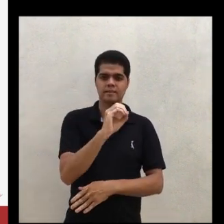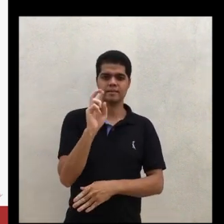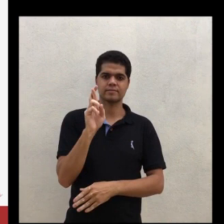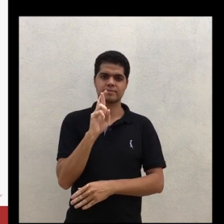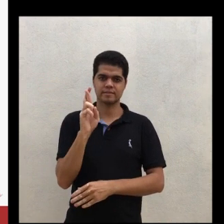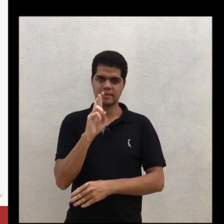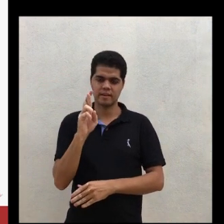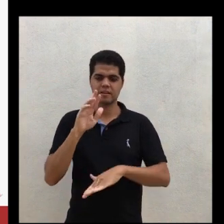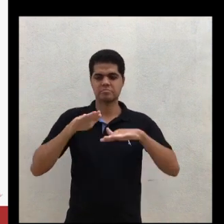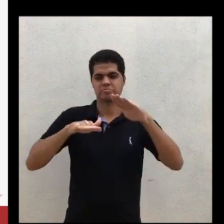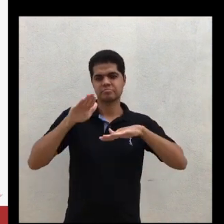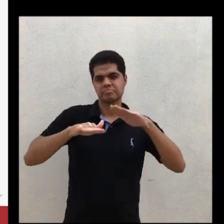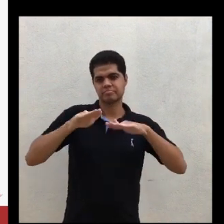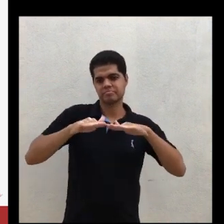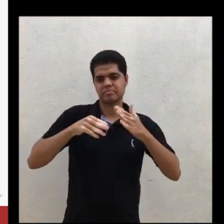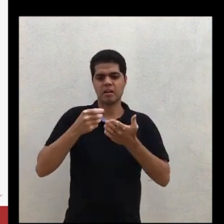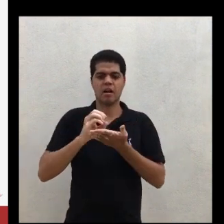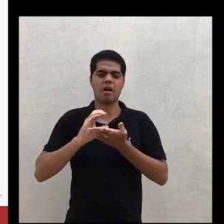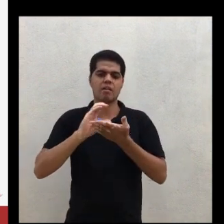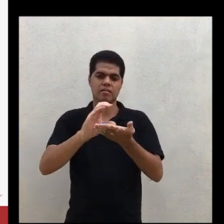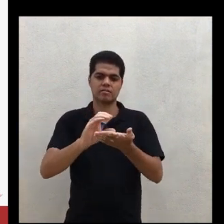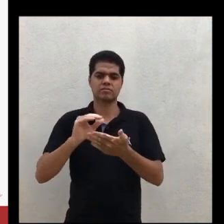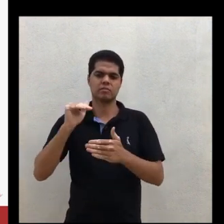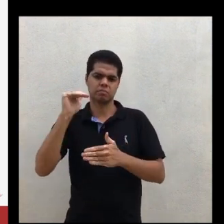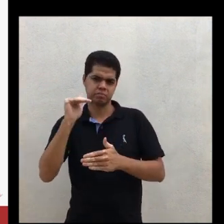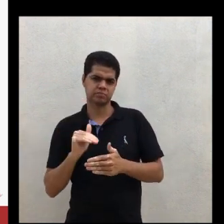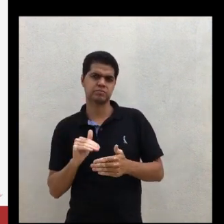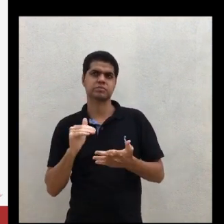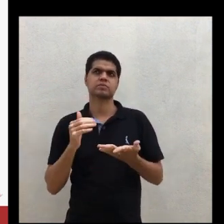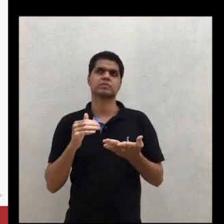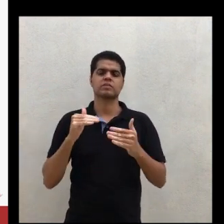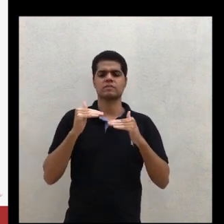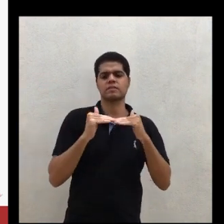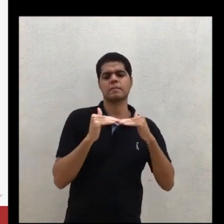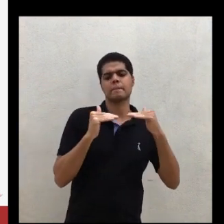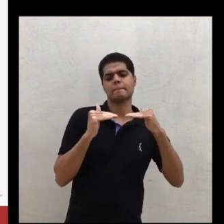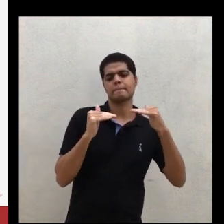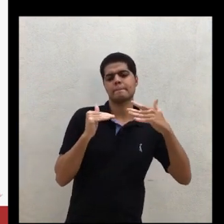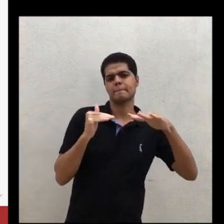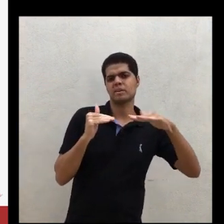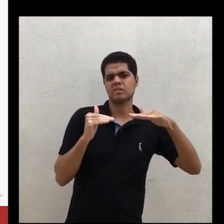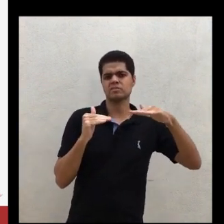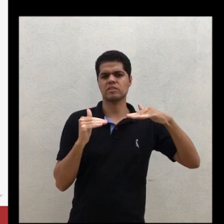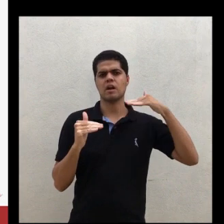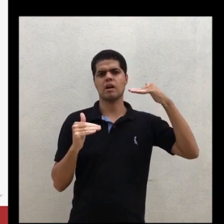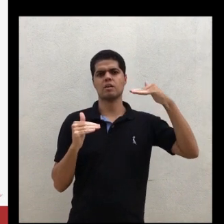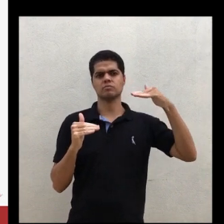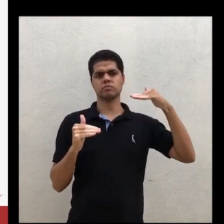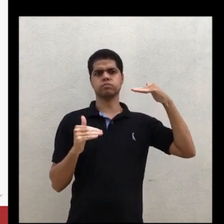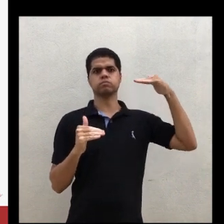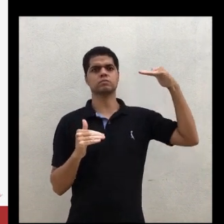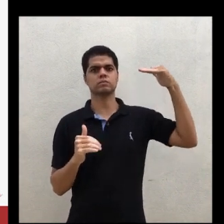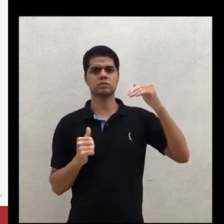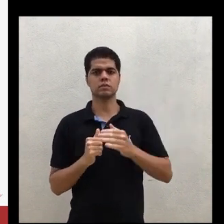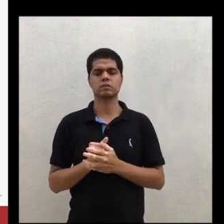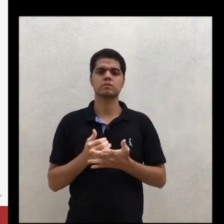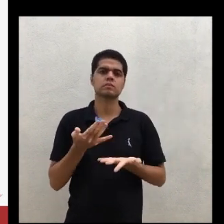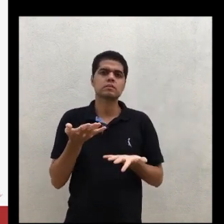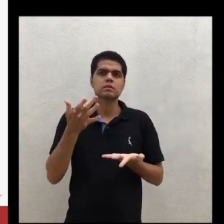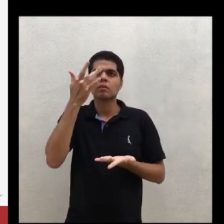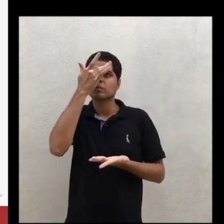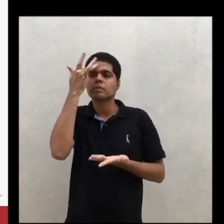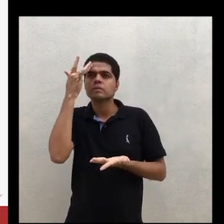vem média, alta e muito alta. Então, a pessoa que ganha uma gratificação aqui de R$900,